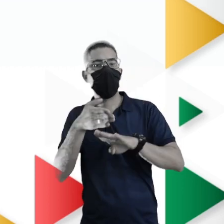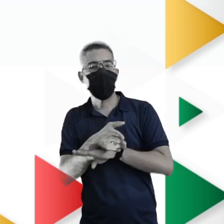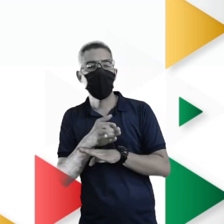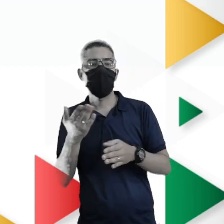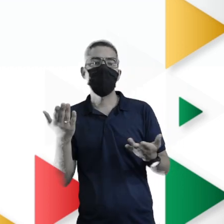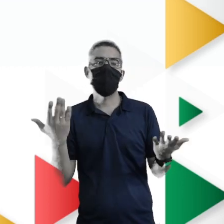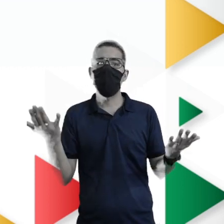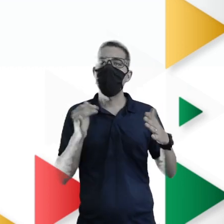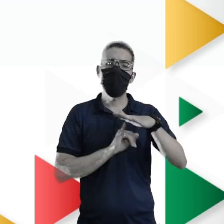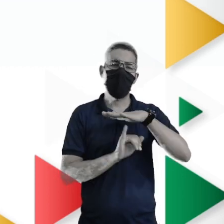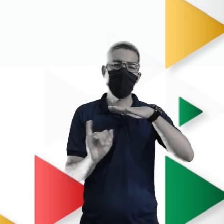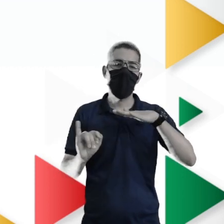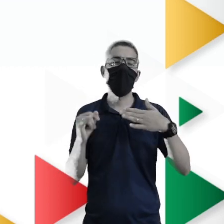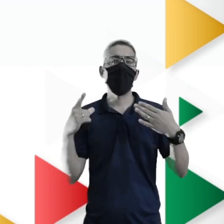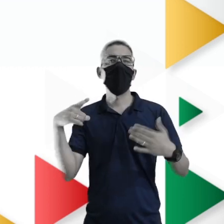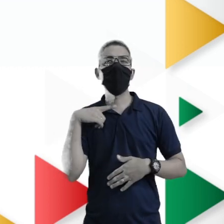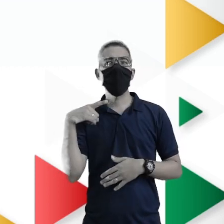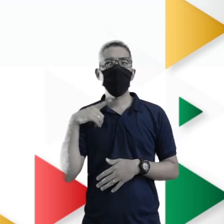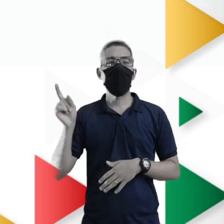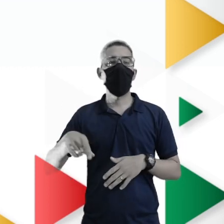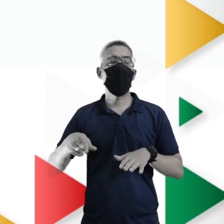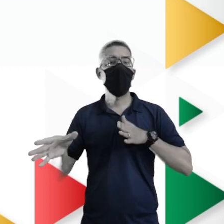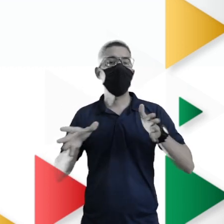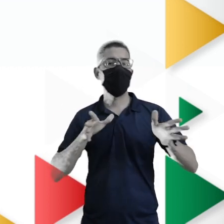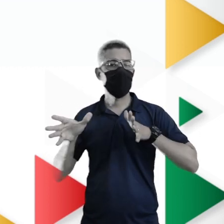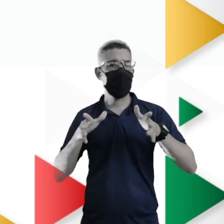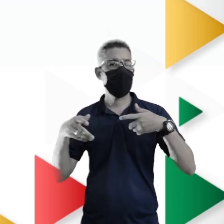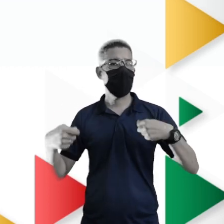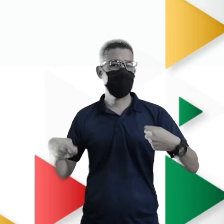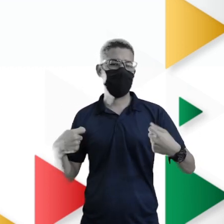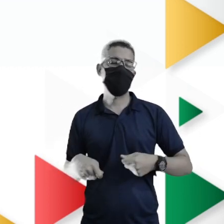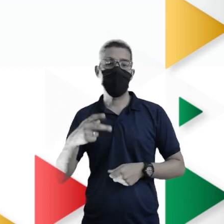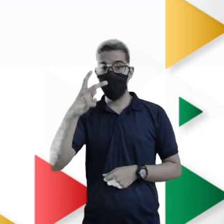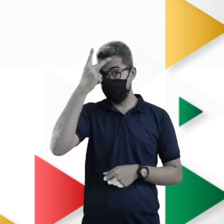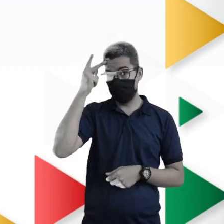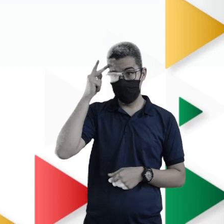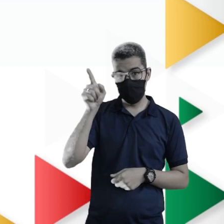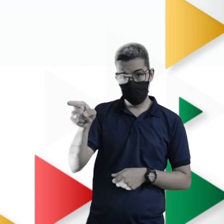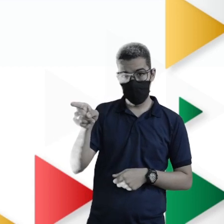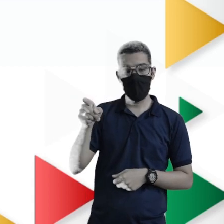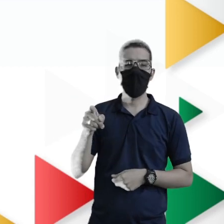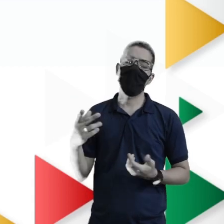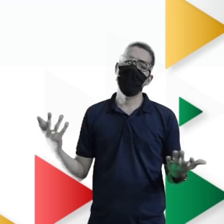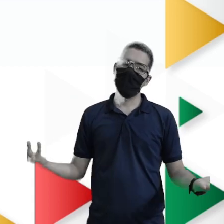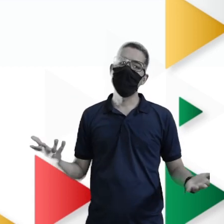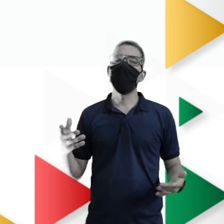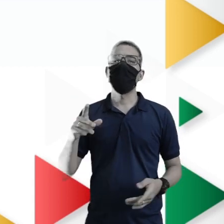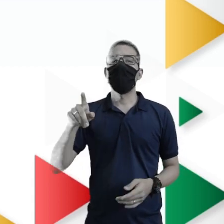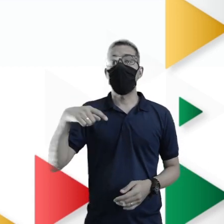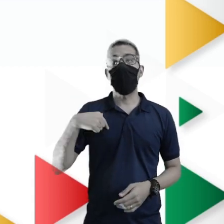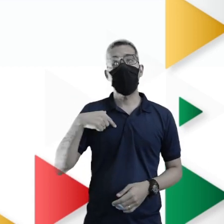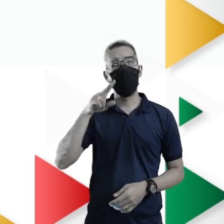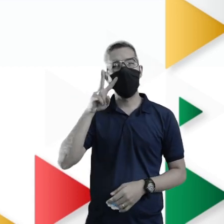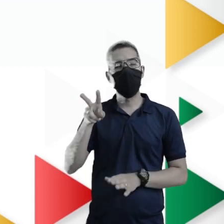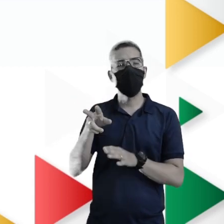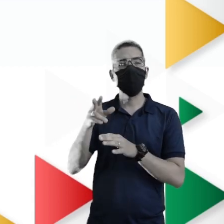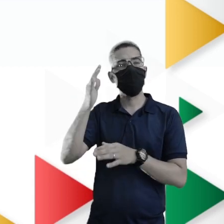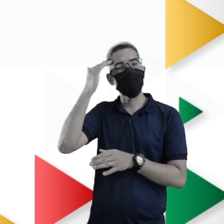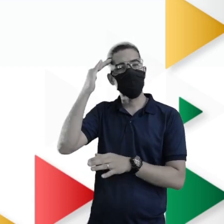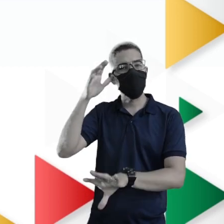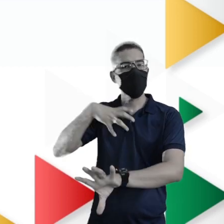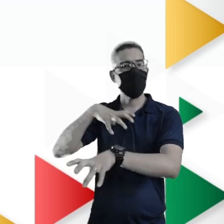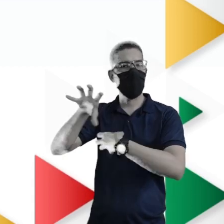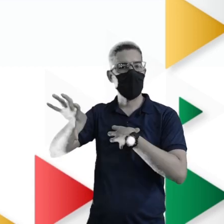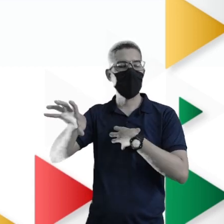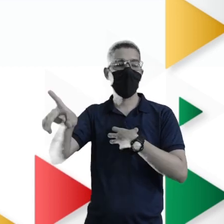das instituições, enfim, a acessibilidade. Se a pessoa precisa, eu também preciso entender qual é a inclinação necessária